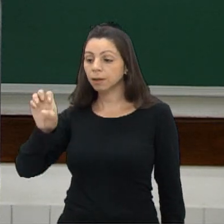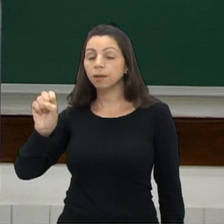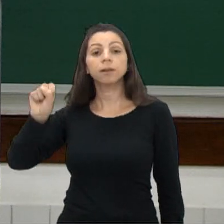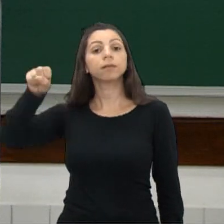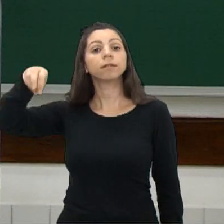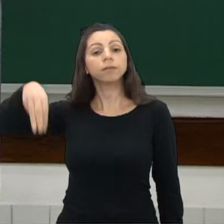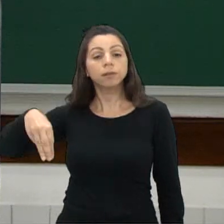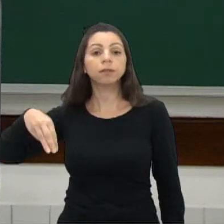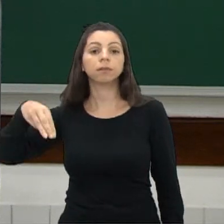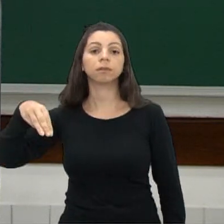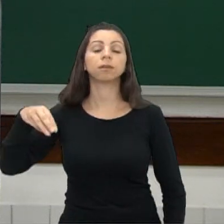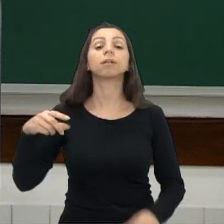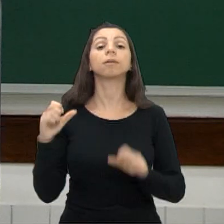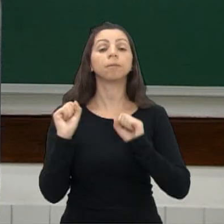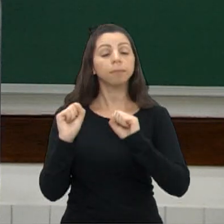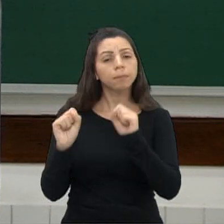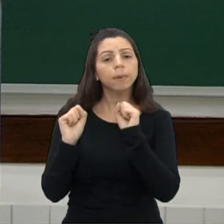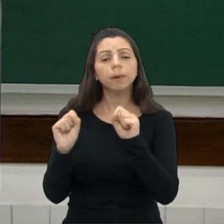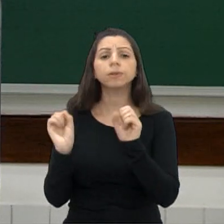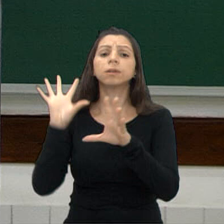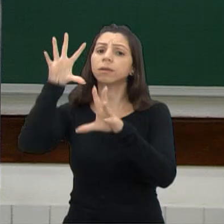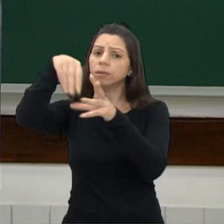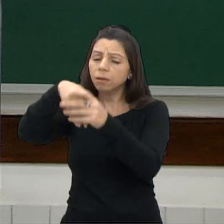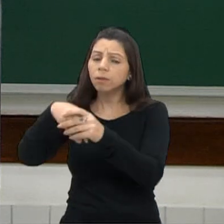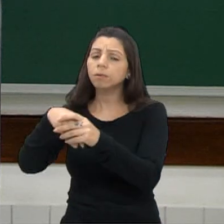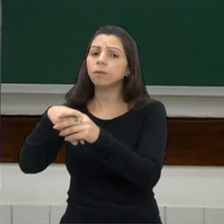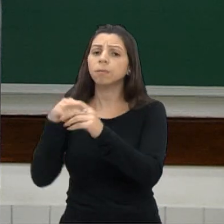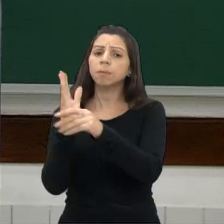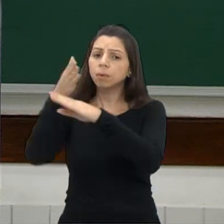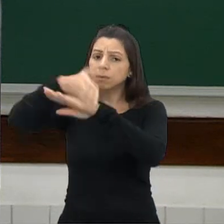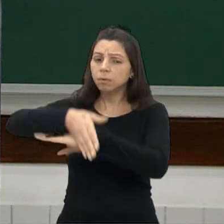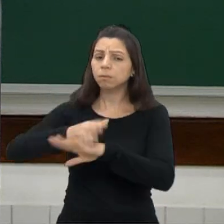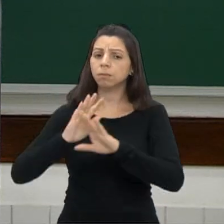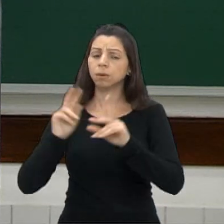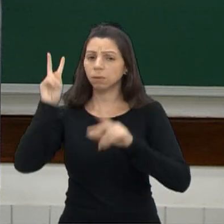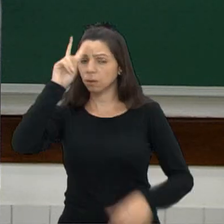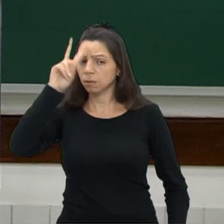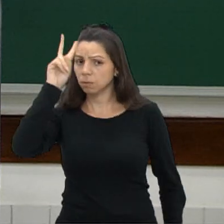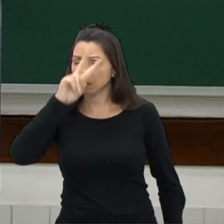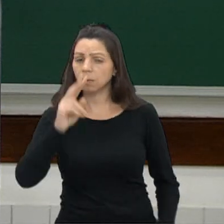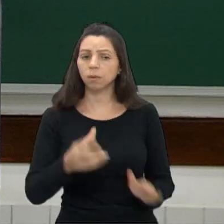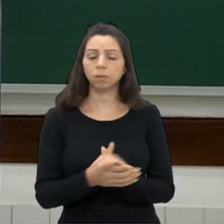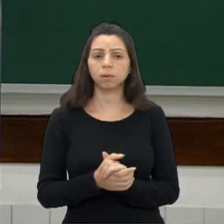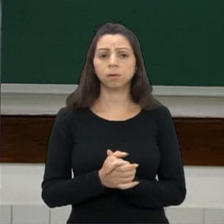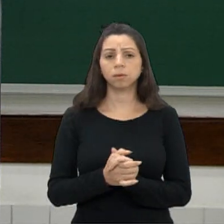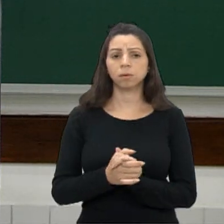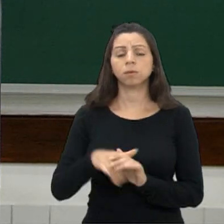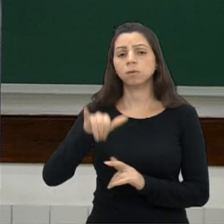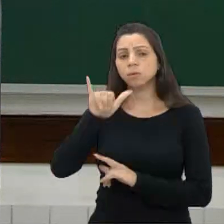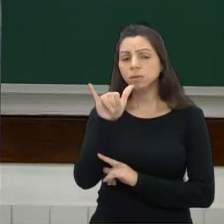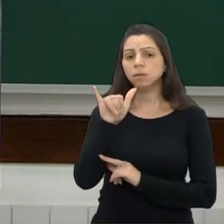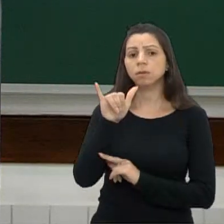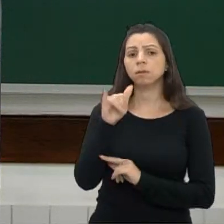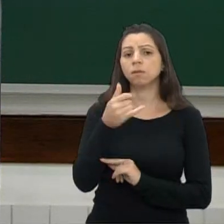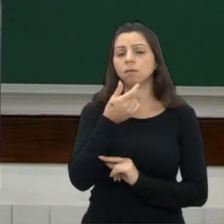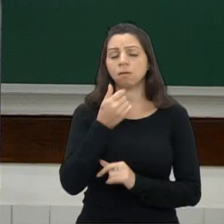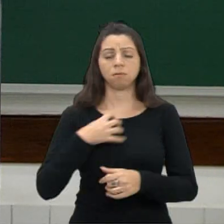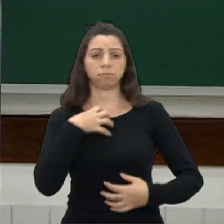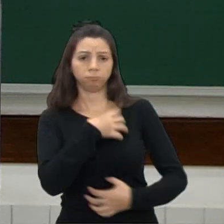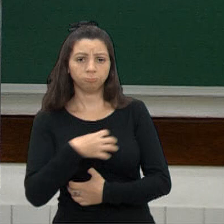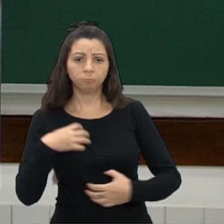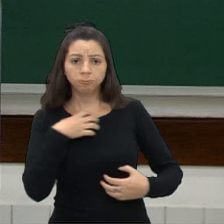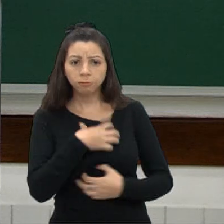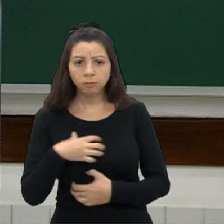Então ela pode ser considerada uma personagem, porque ele se irrita que falam mal dela, quando falam mal dela, ele se irrita